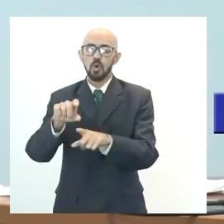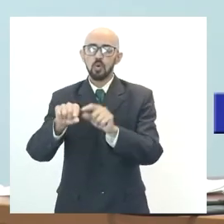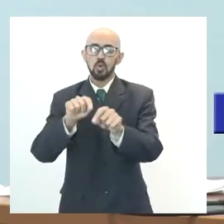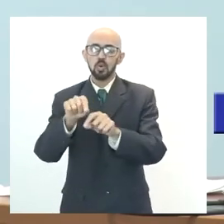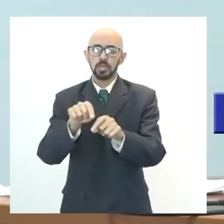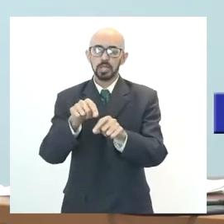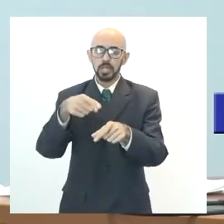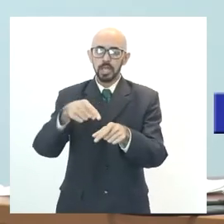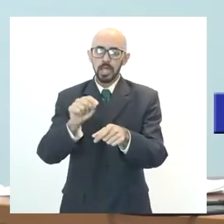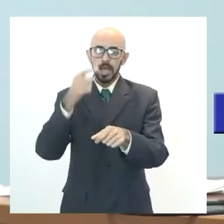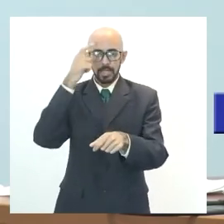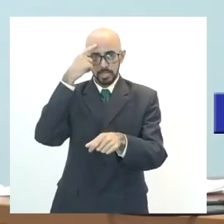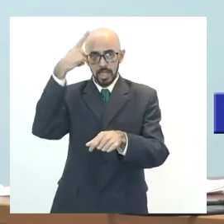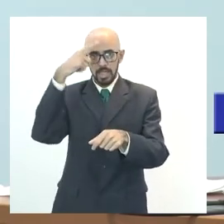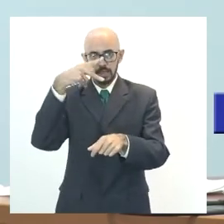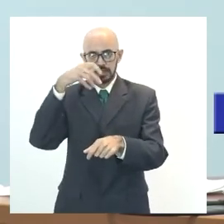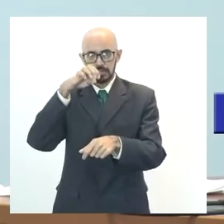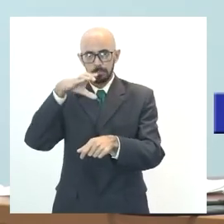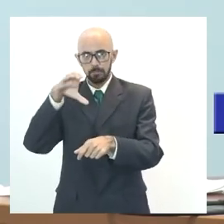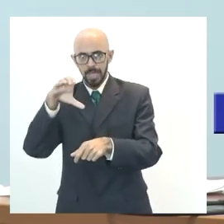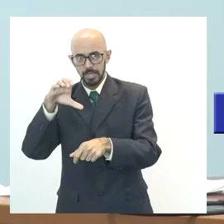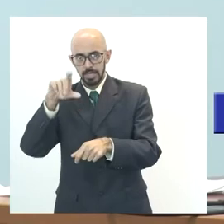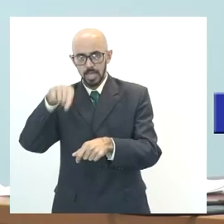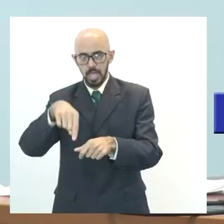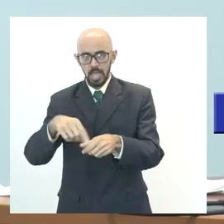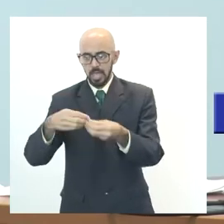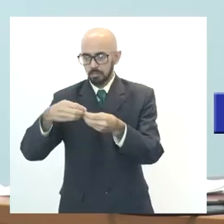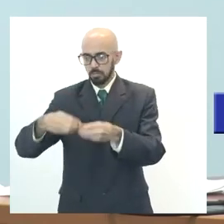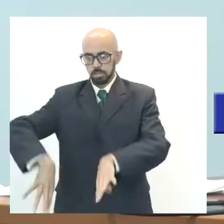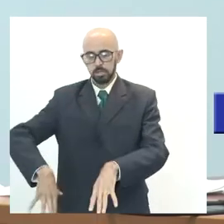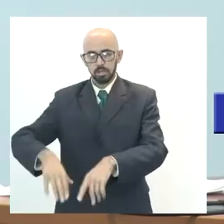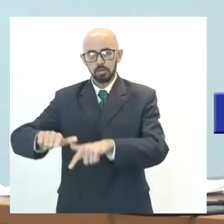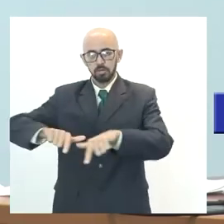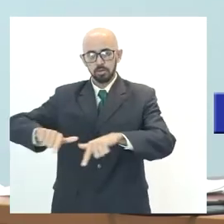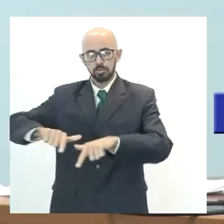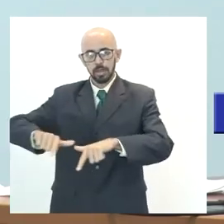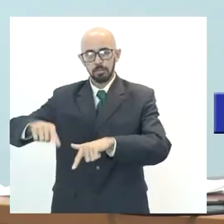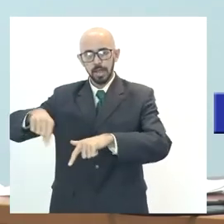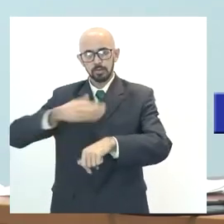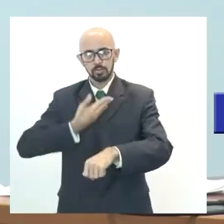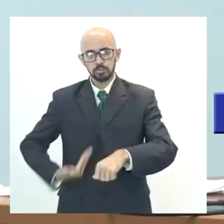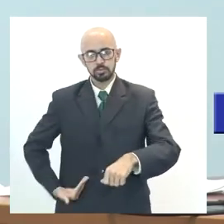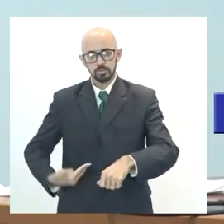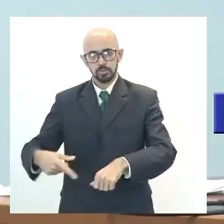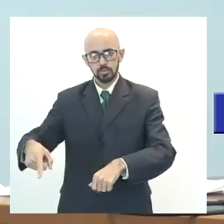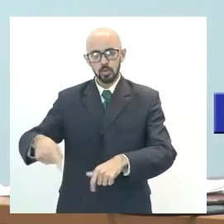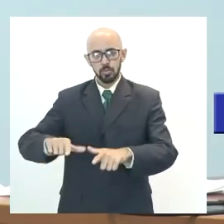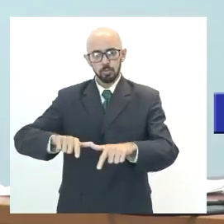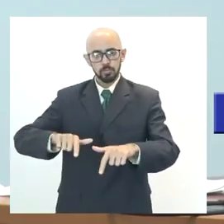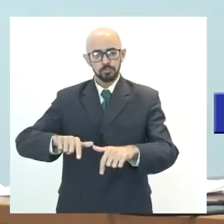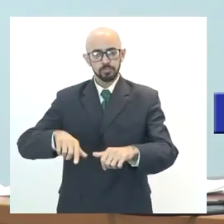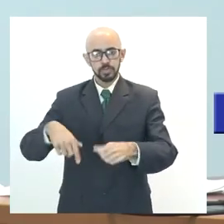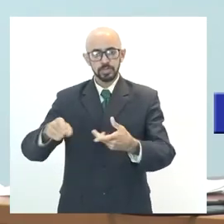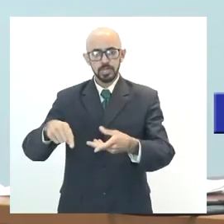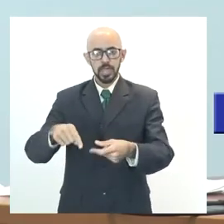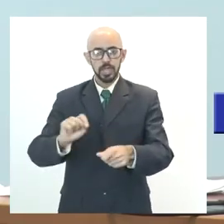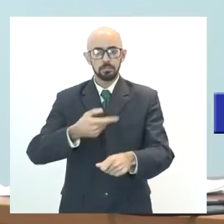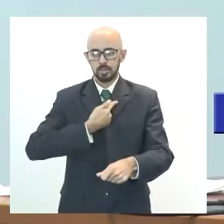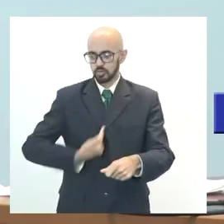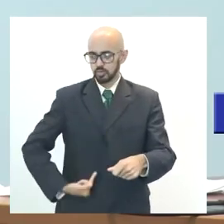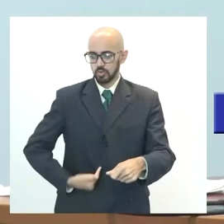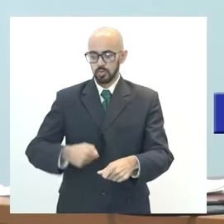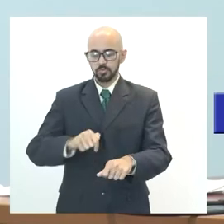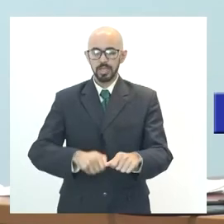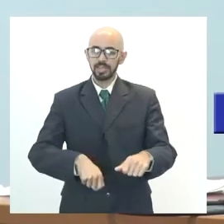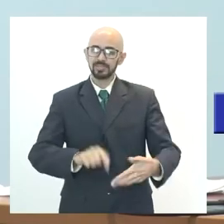pretende com essa PEC é simplesmente precarizar condição de trabalho do servidor público deixá-lo na mão dos governantes de plantão